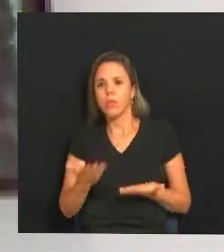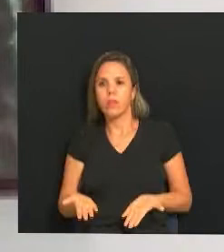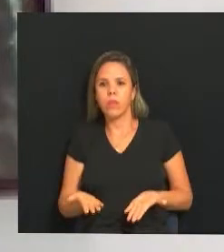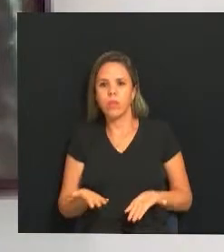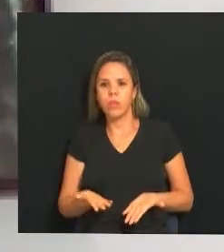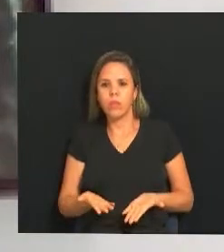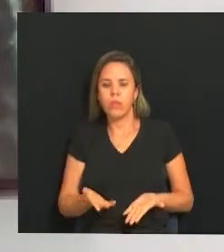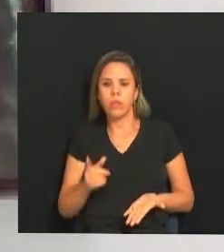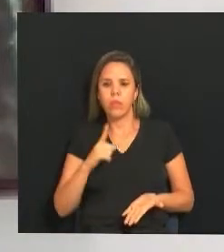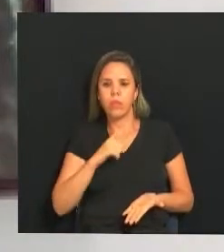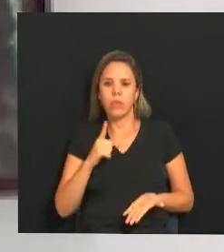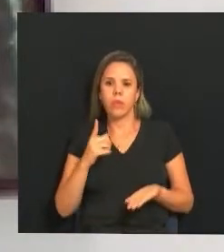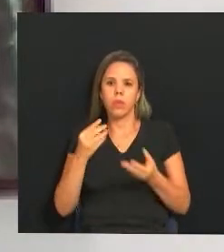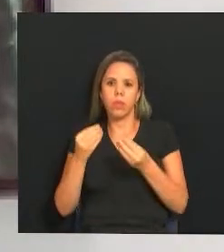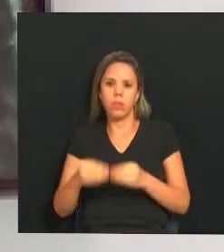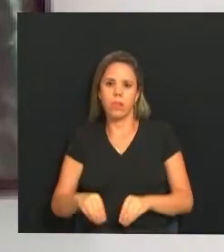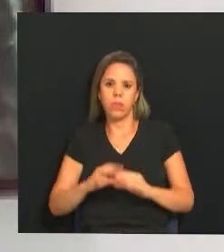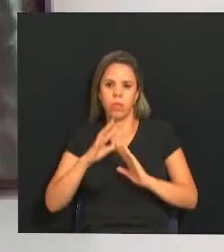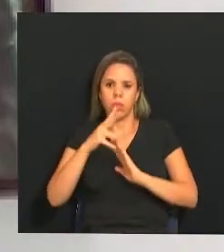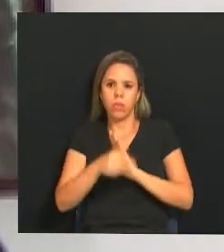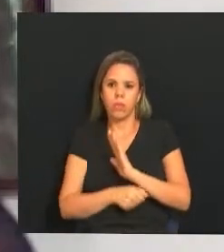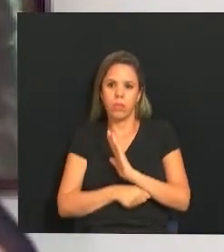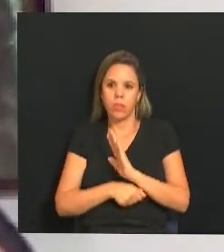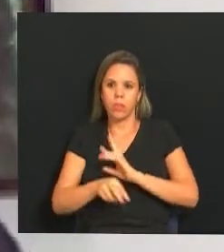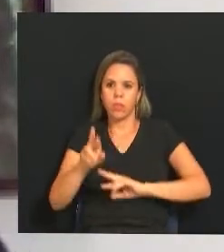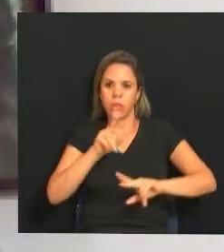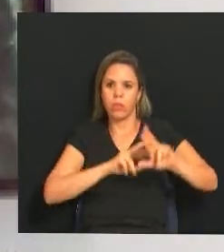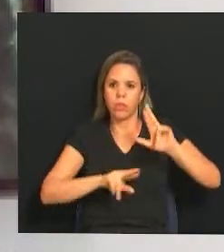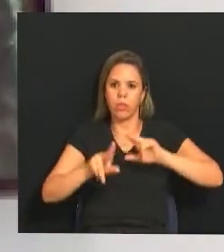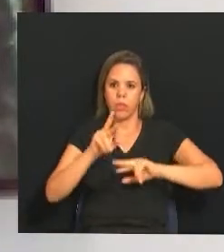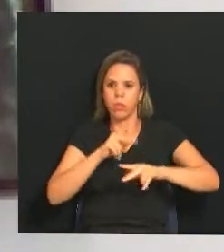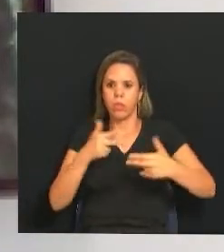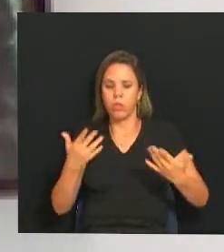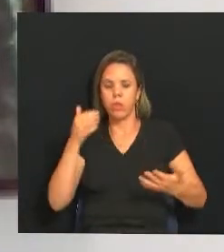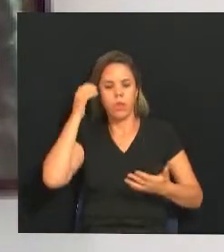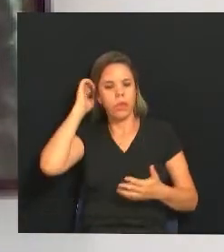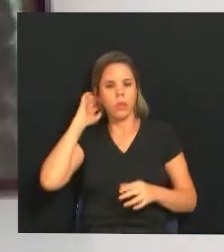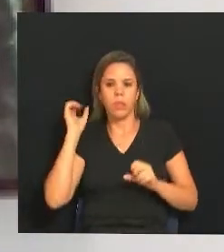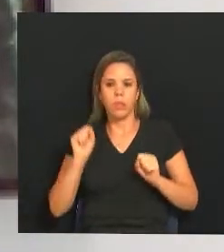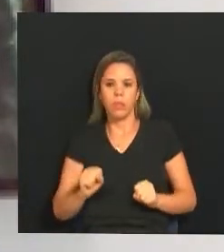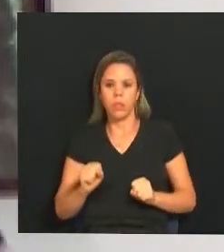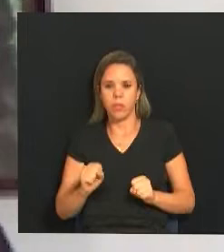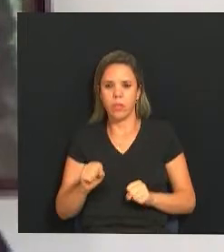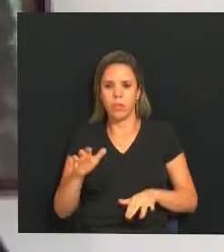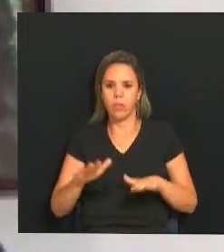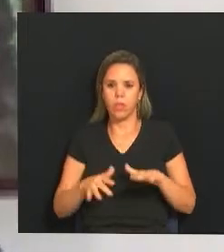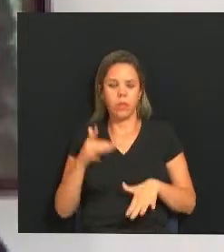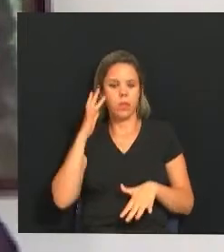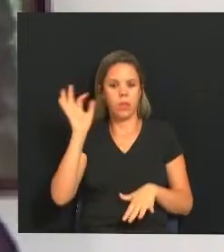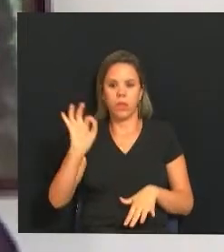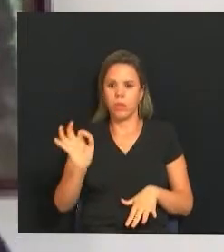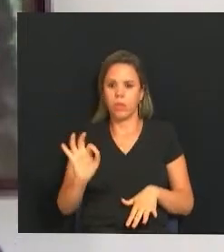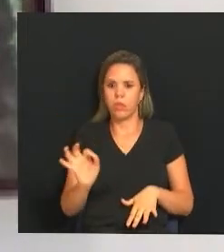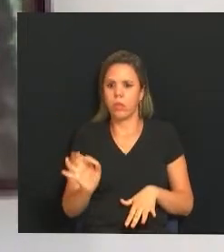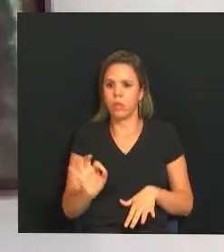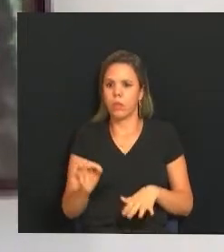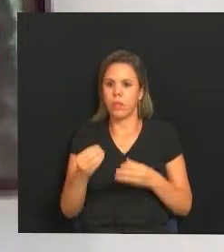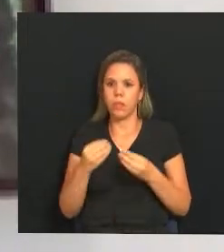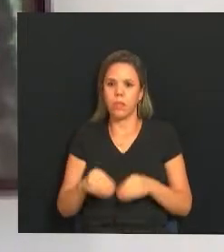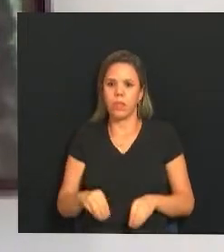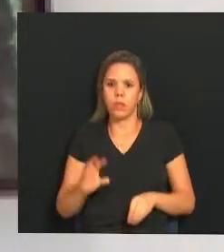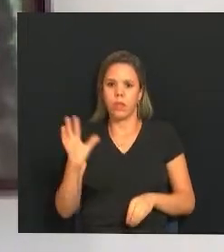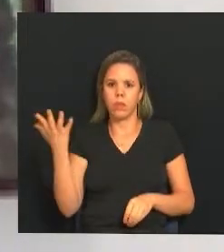gente acaba tendo um impacto ambiental em diversas frentes, questões que a gente pode, que às vezes a gente nem imagina os impactos